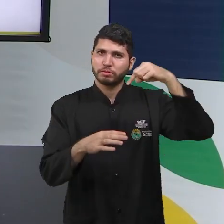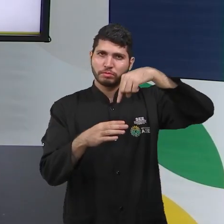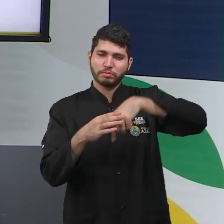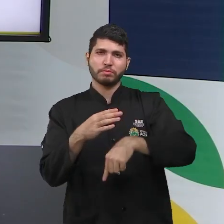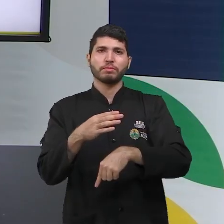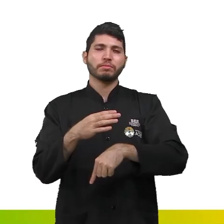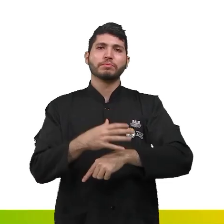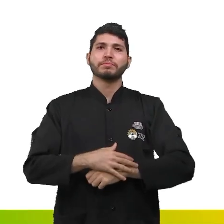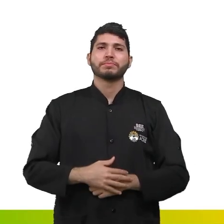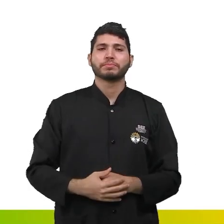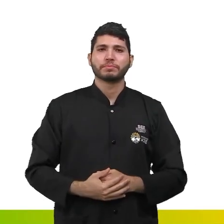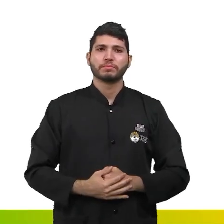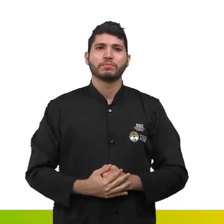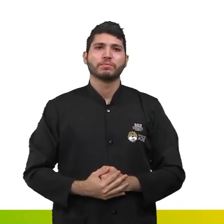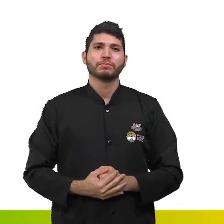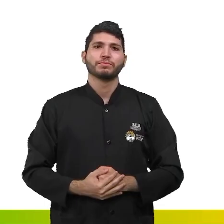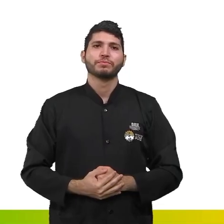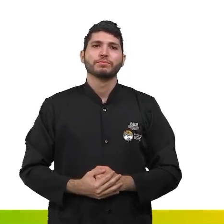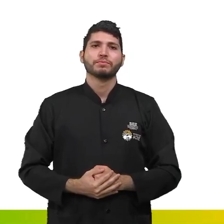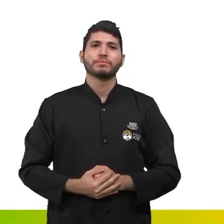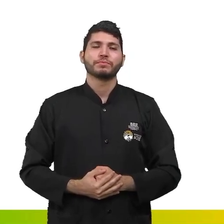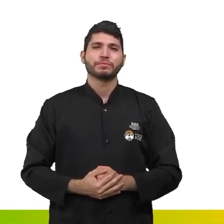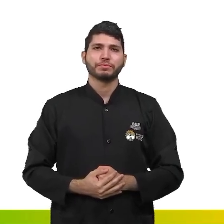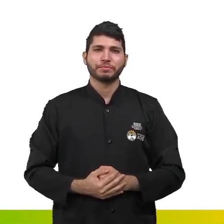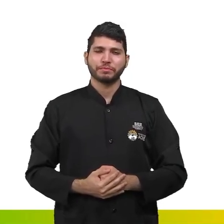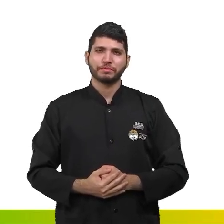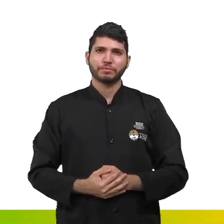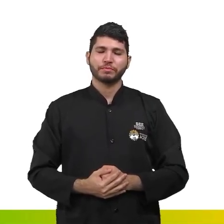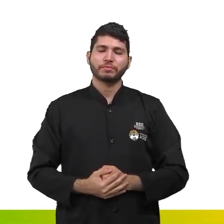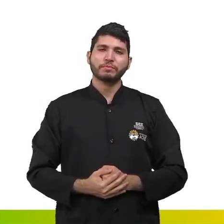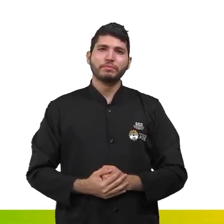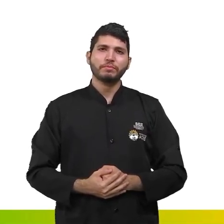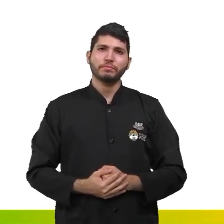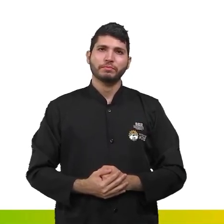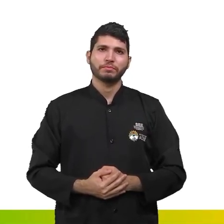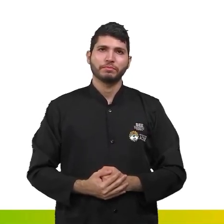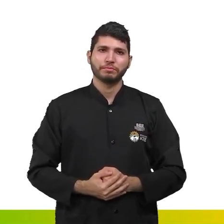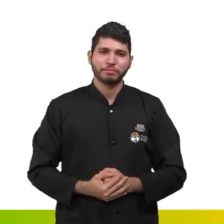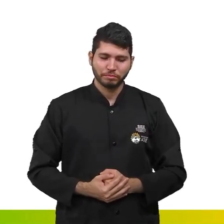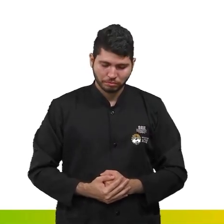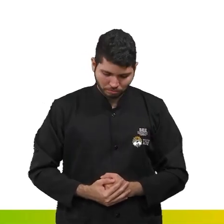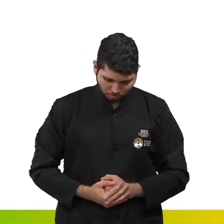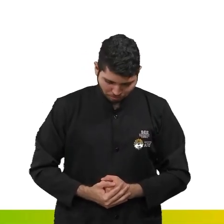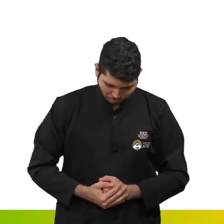A continuação, deixa eu apagar aqui.